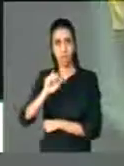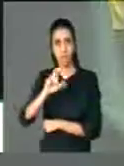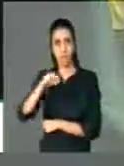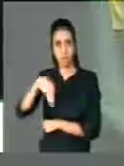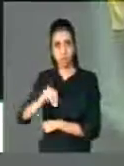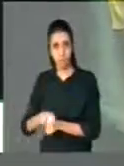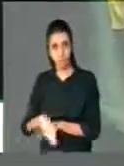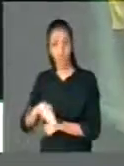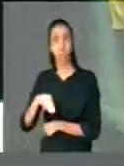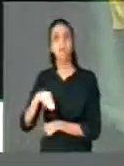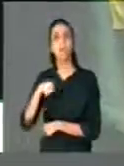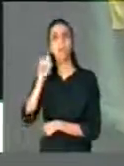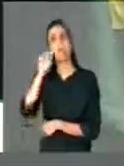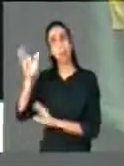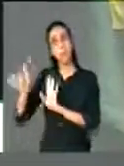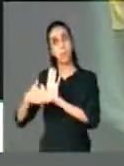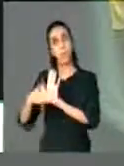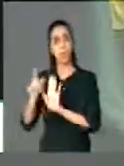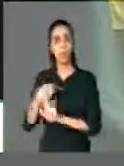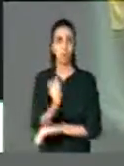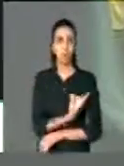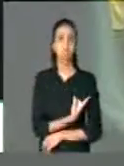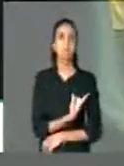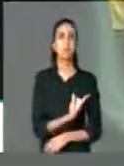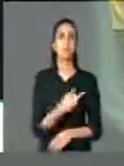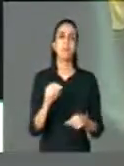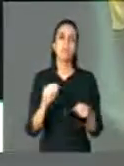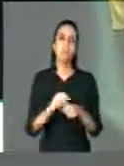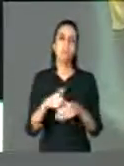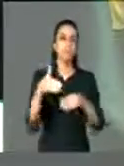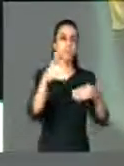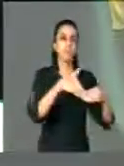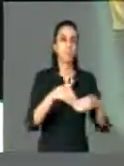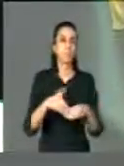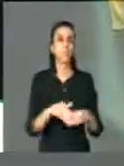de Minas Gerais, que propôs que nós façamos um referendo